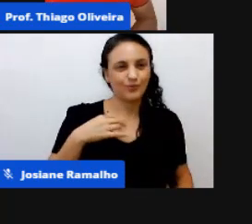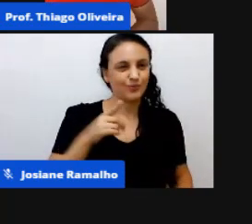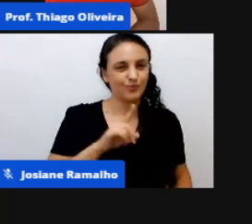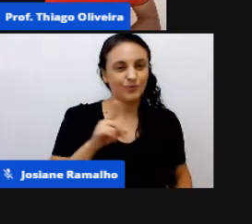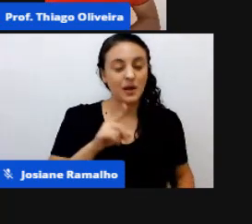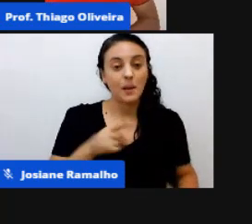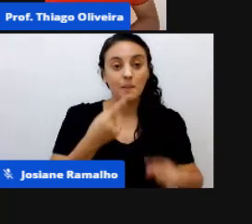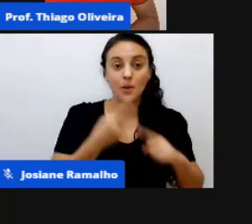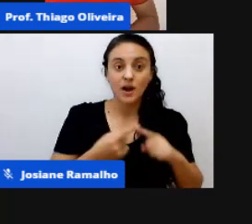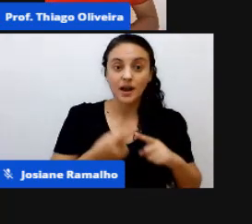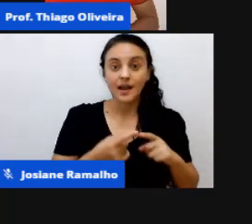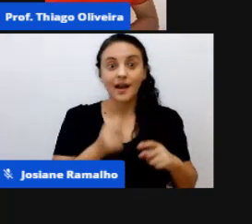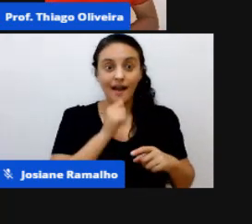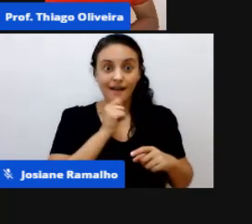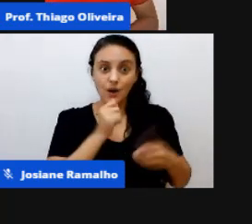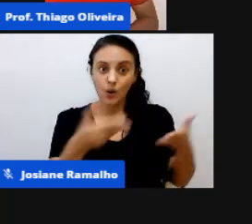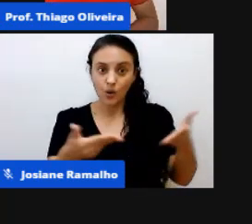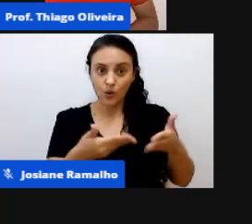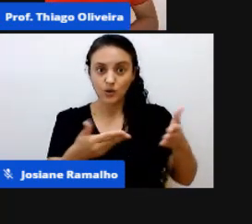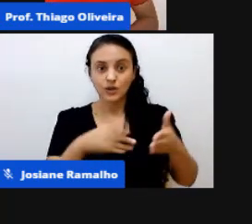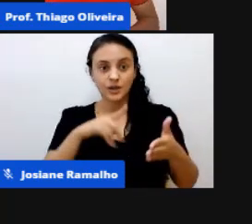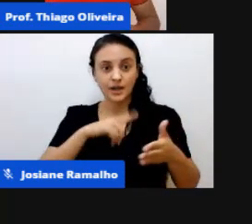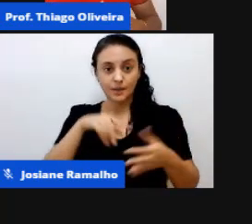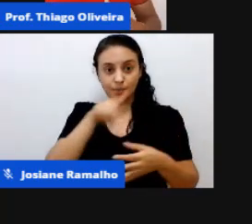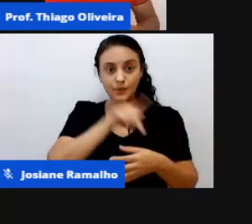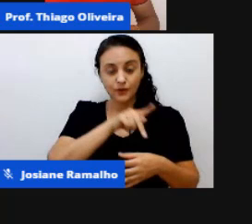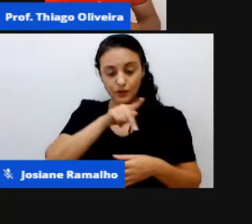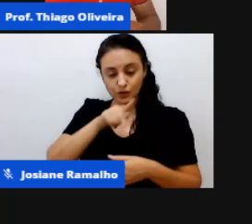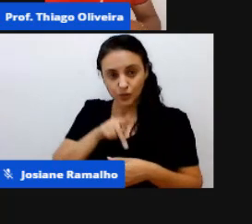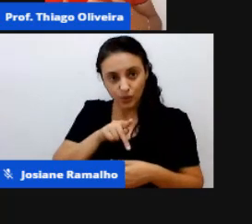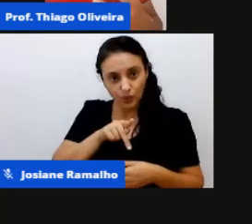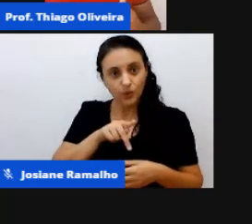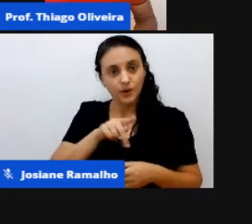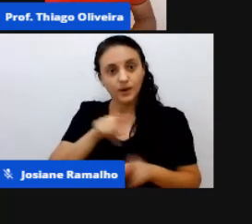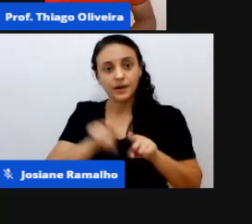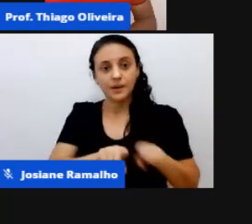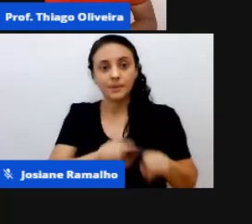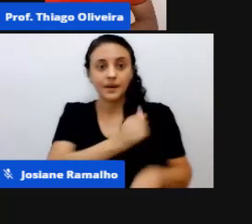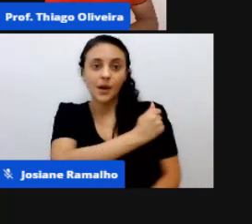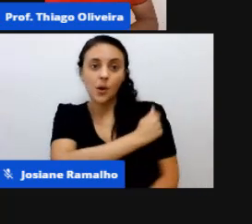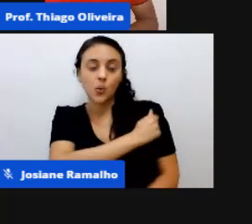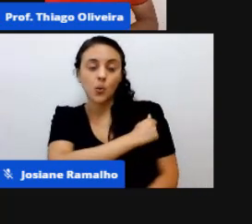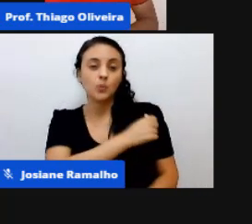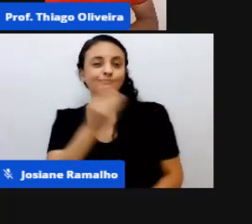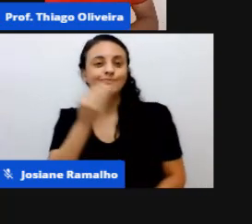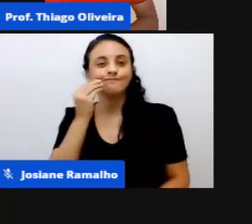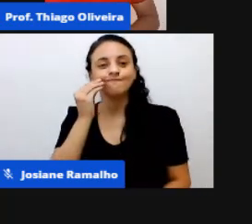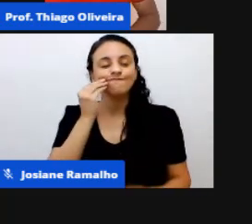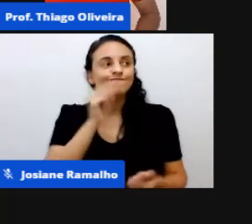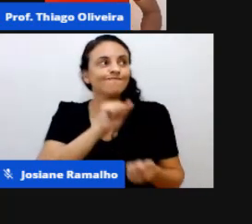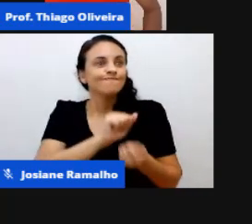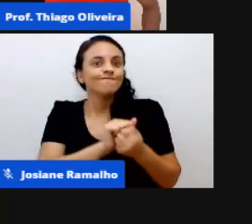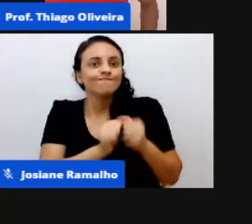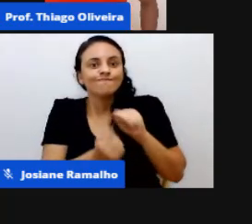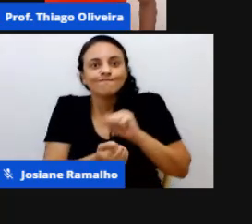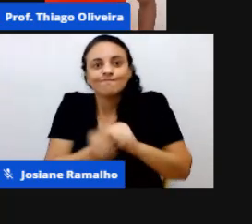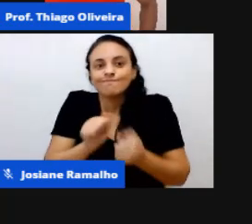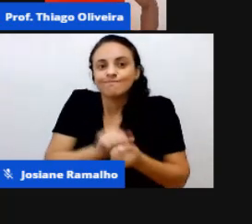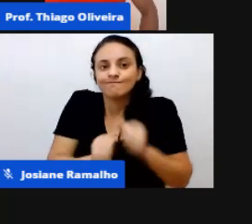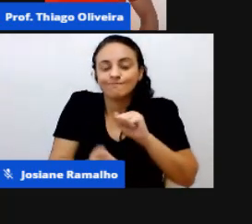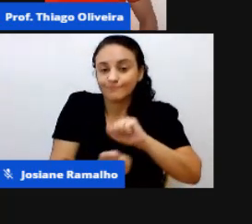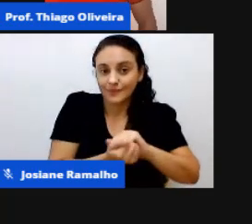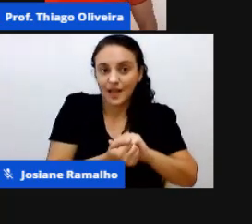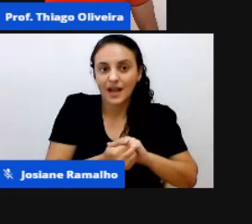se situar dentro desse novo cenário, dessas novas cenas pedagógicas, né?